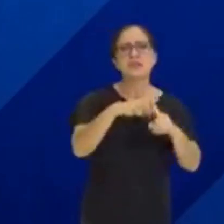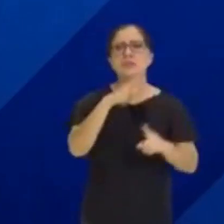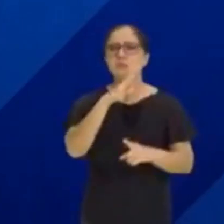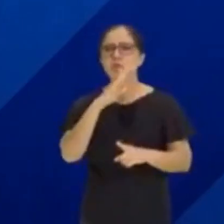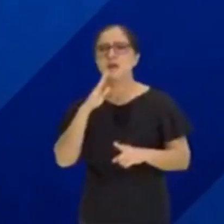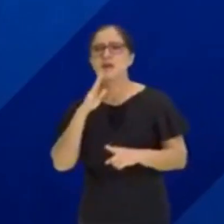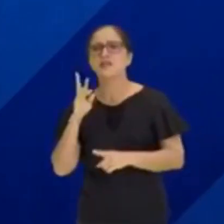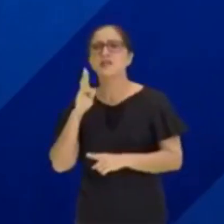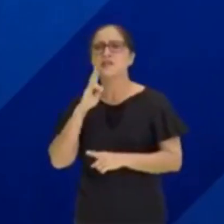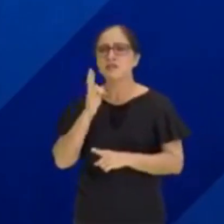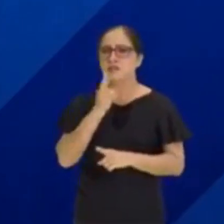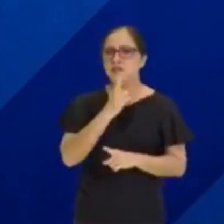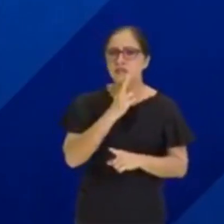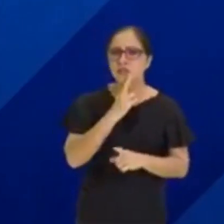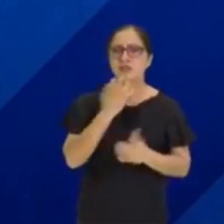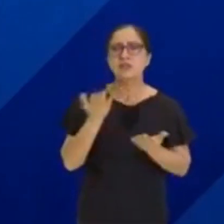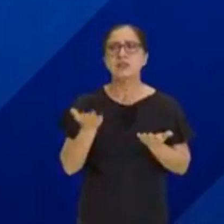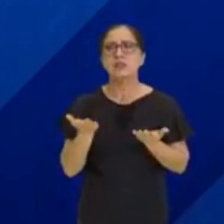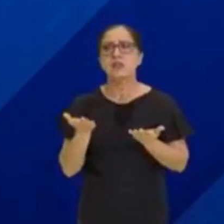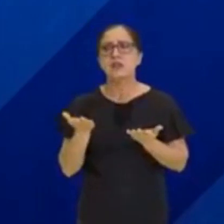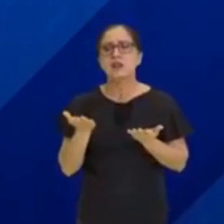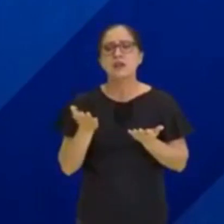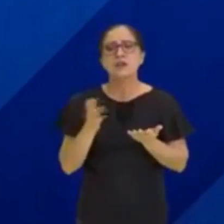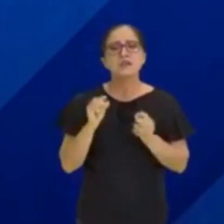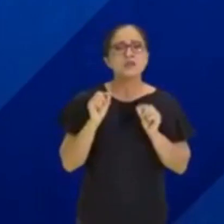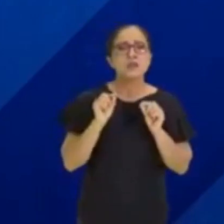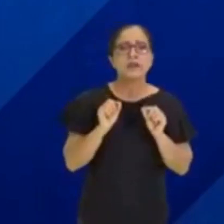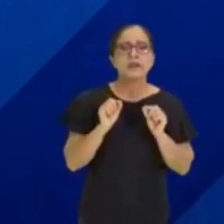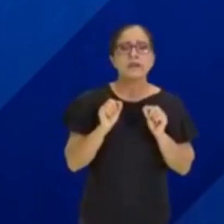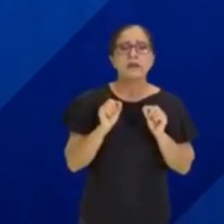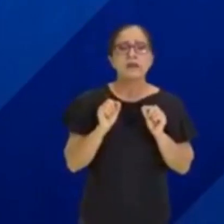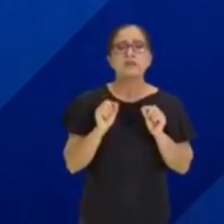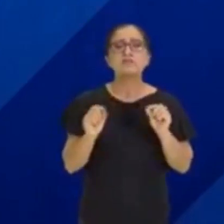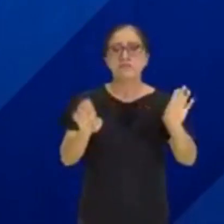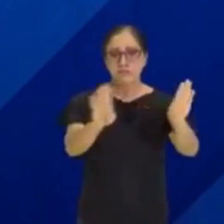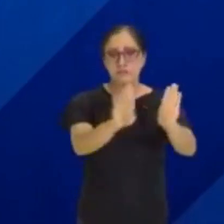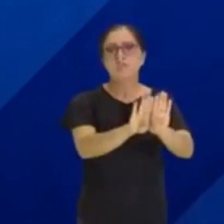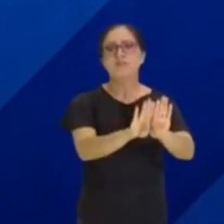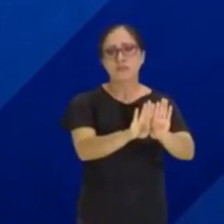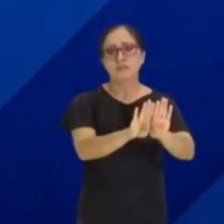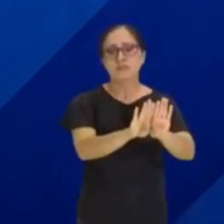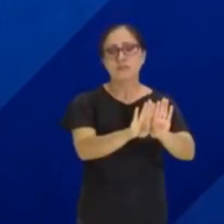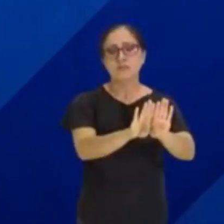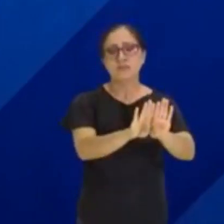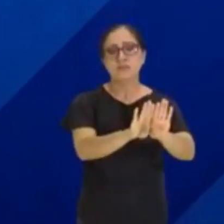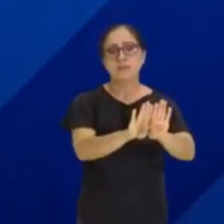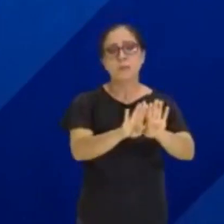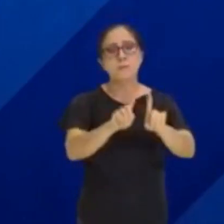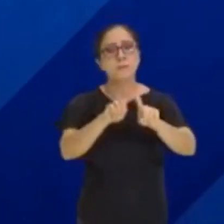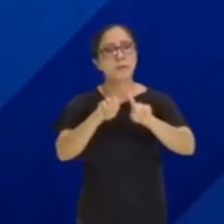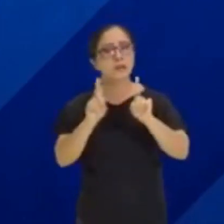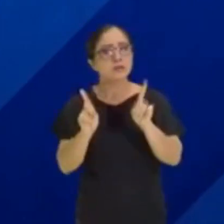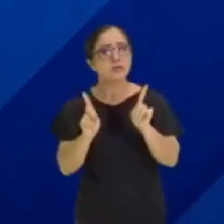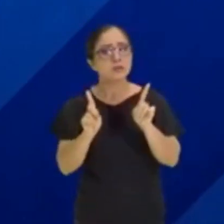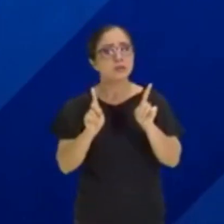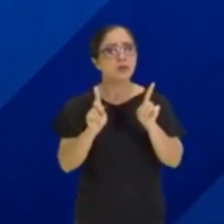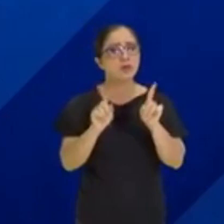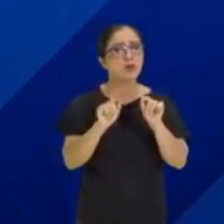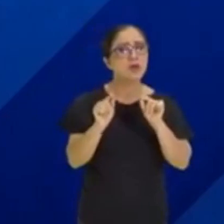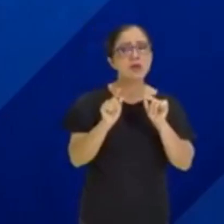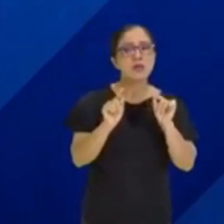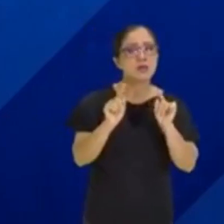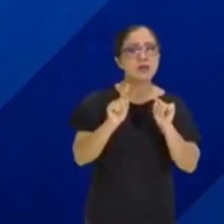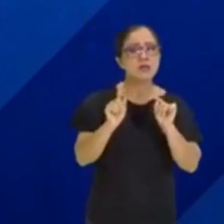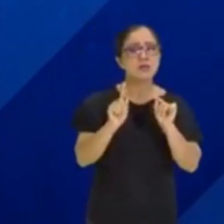bares, restaurantes, serviços considerados não essenciais, fechassem as portas. Mas não apenas esses serviços. Durante o